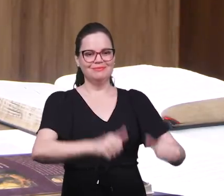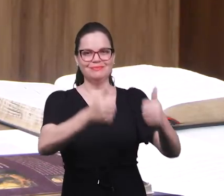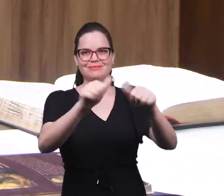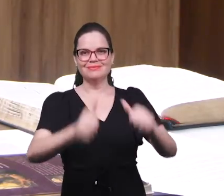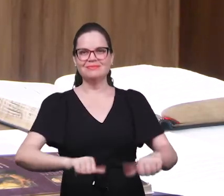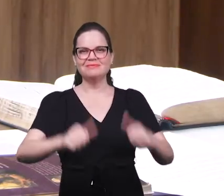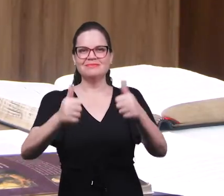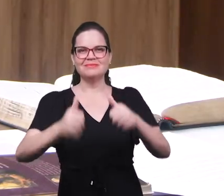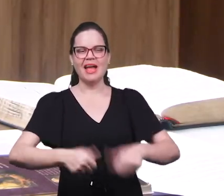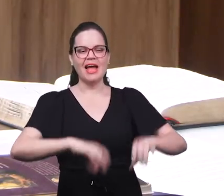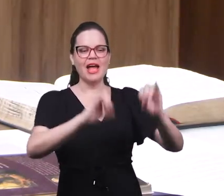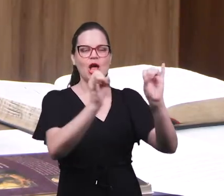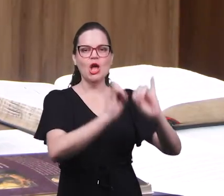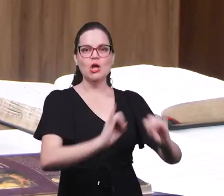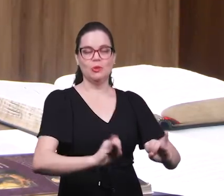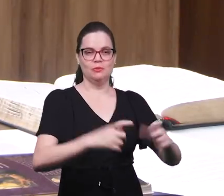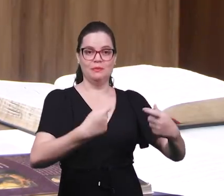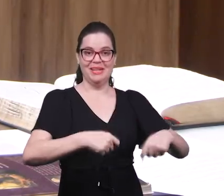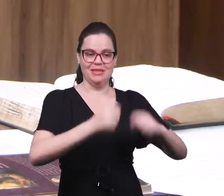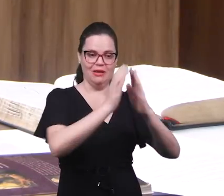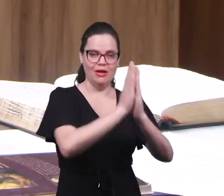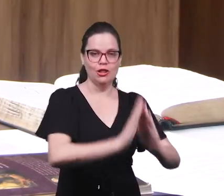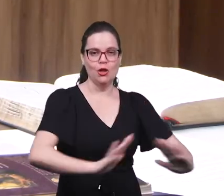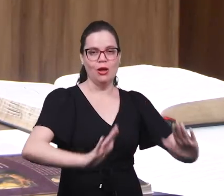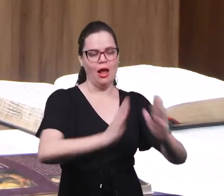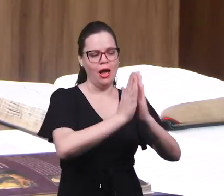pontos focais ali centrais,